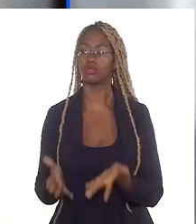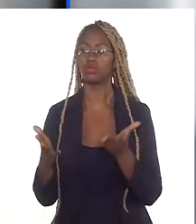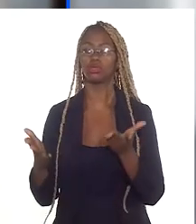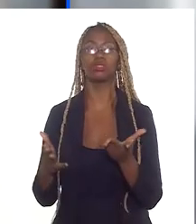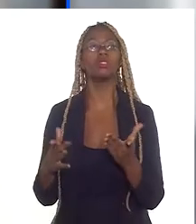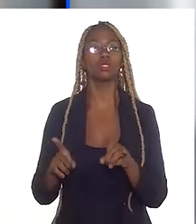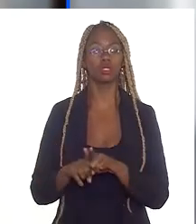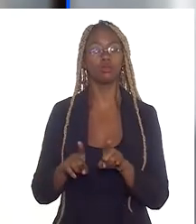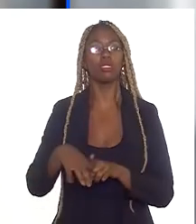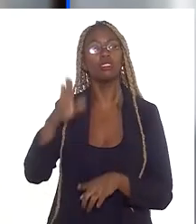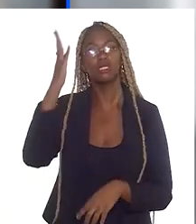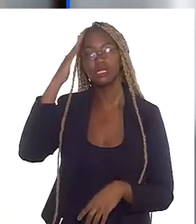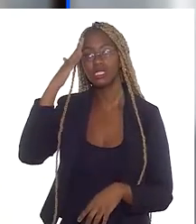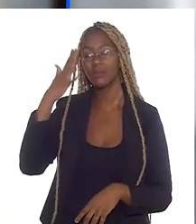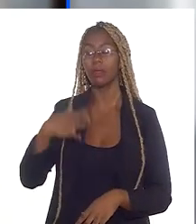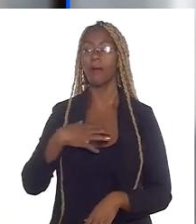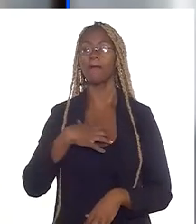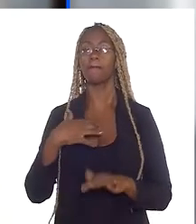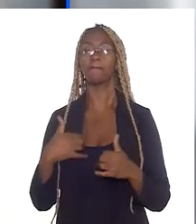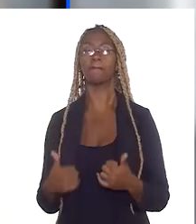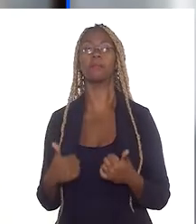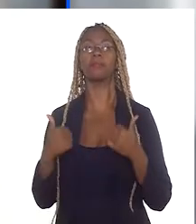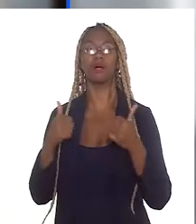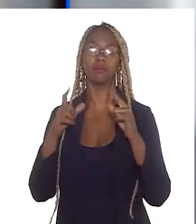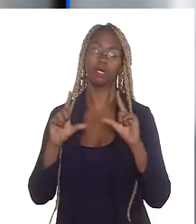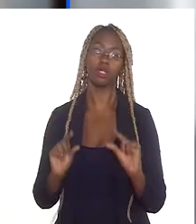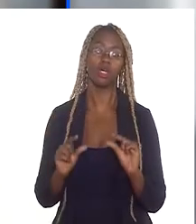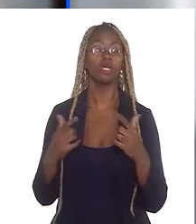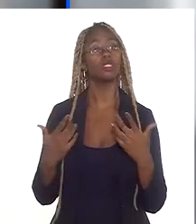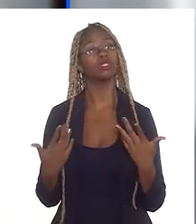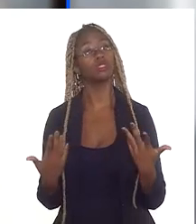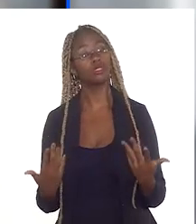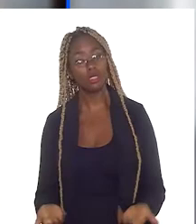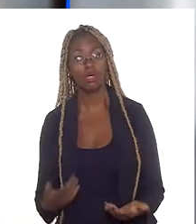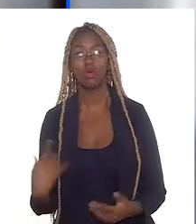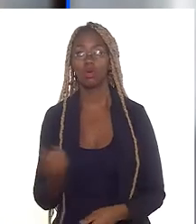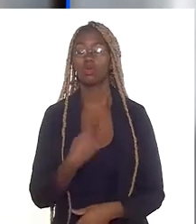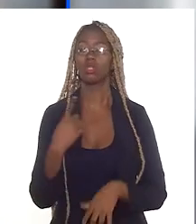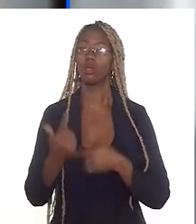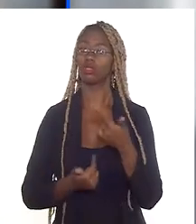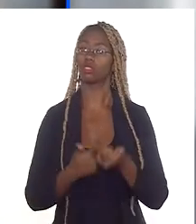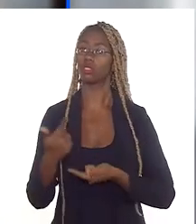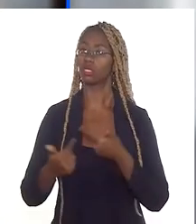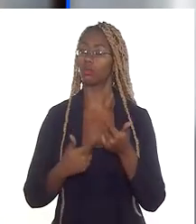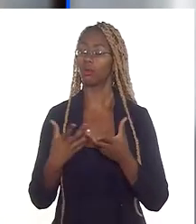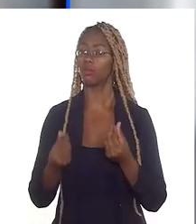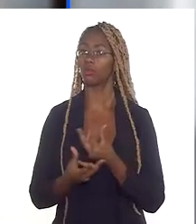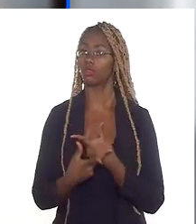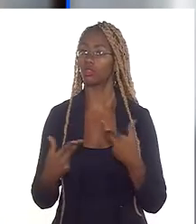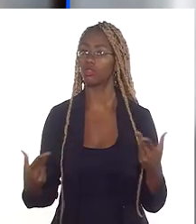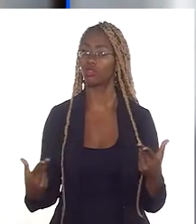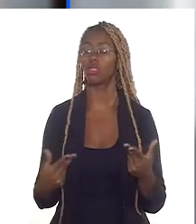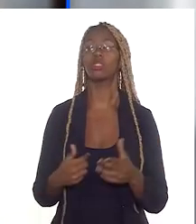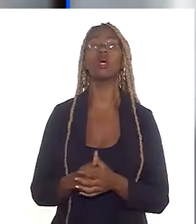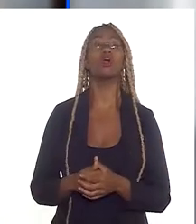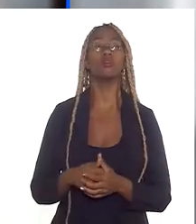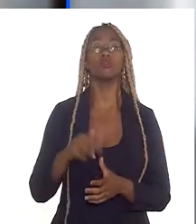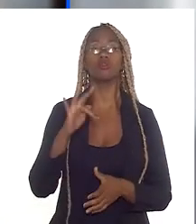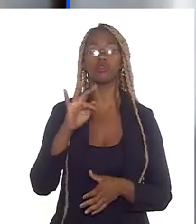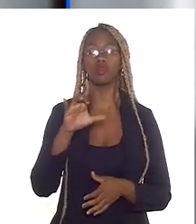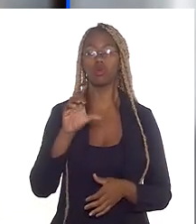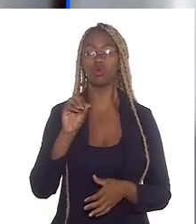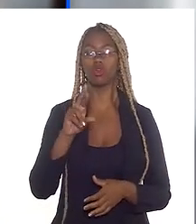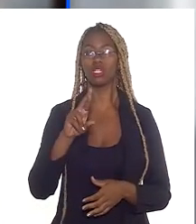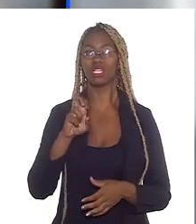bem-estar em pessoas que têm um nível de bem-estar um pouco menor a gente vai vai trabalhar muito com construído chamado